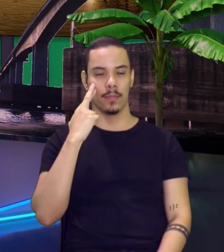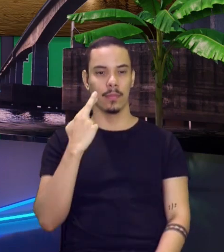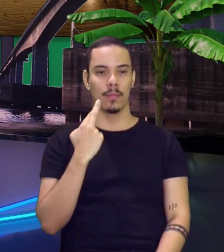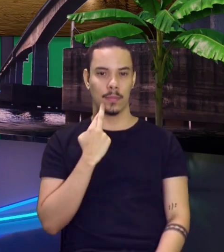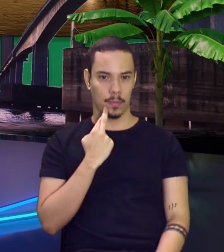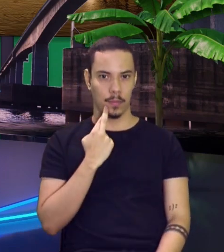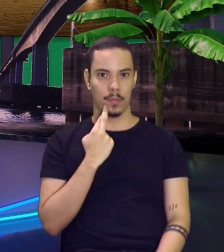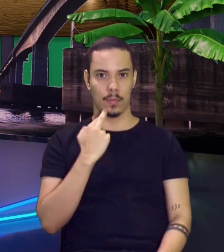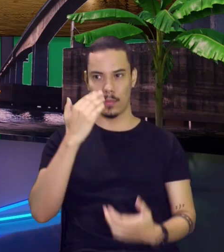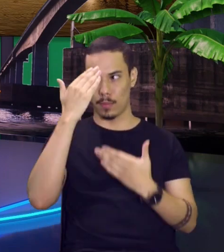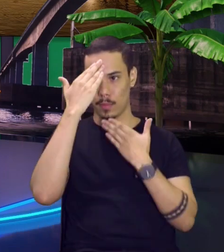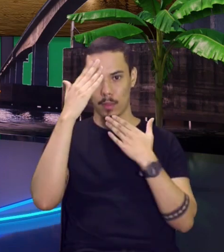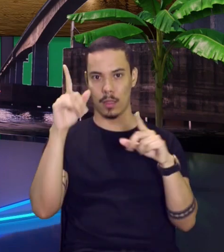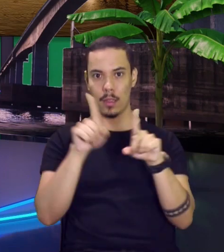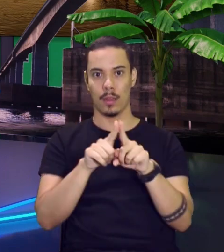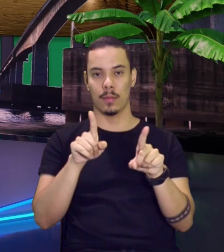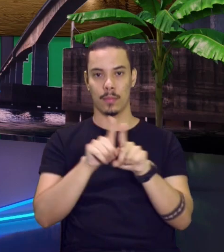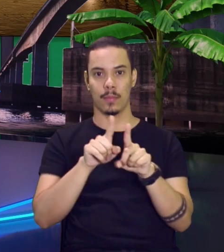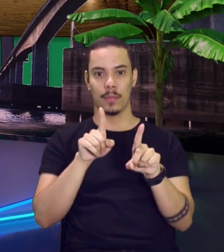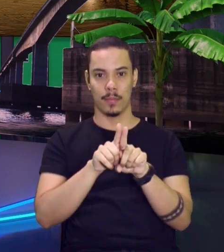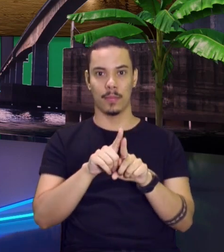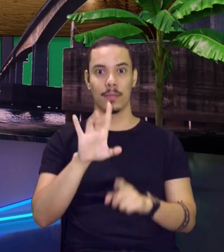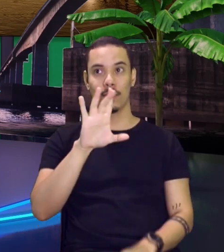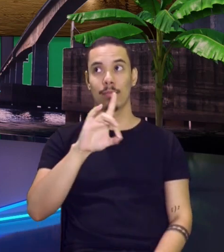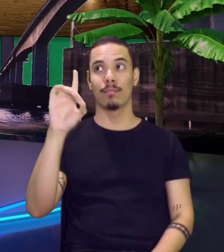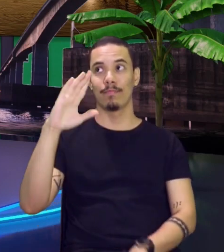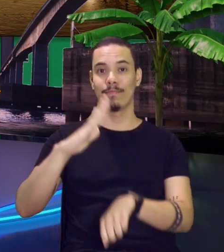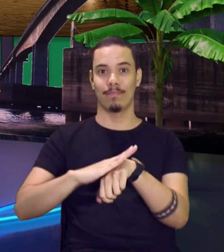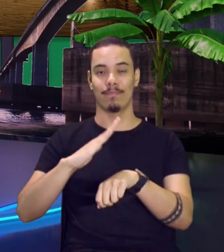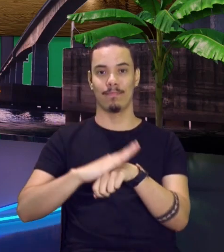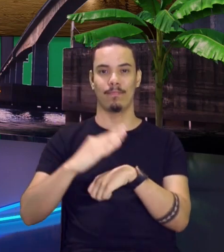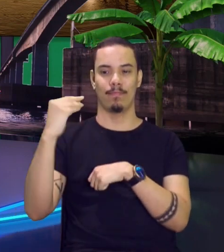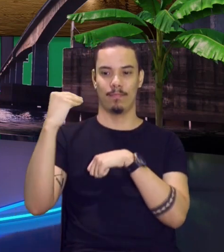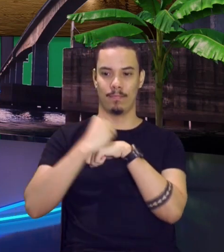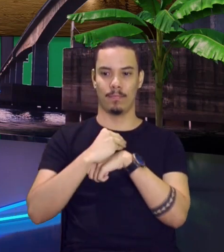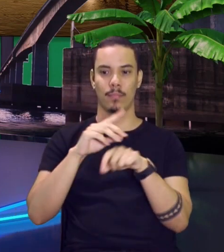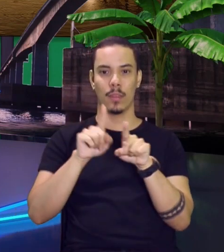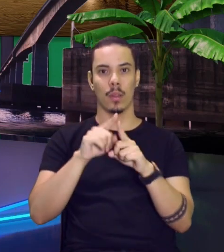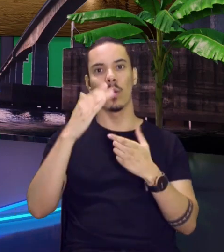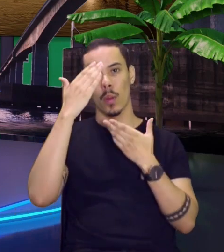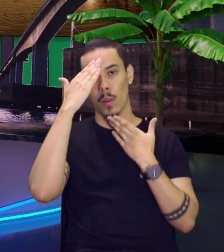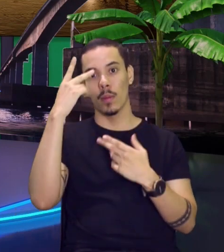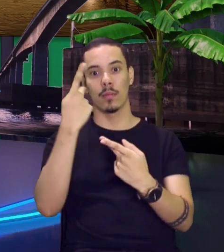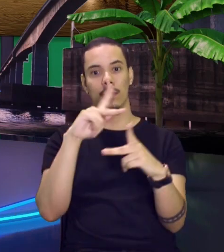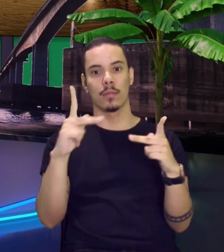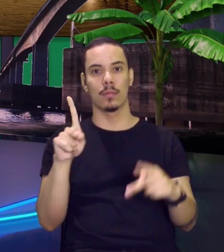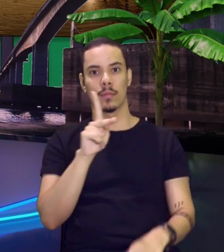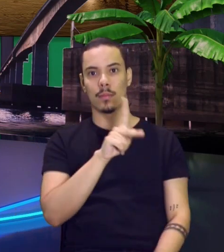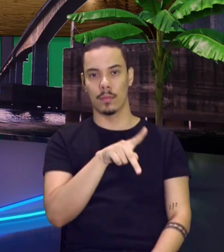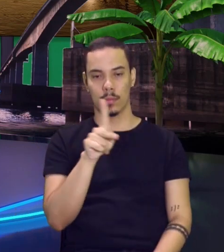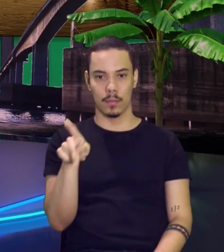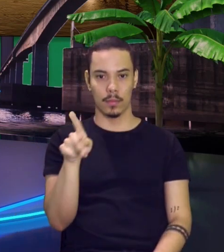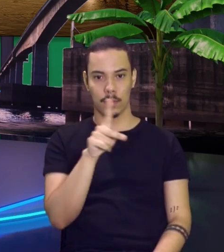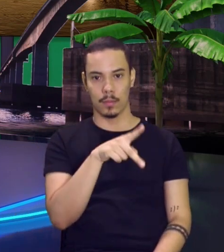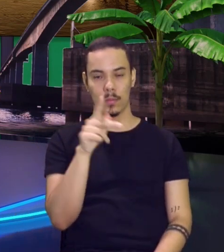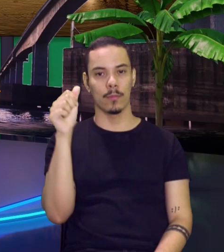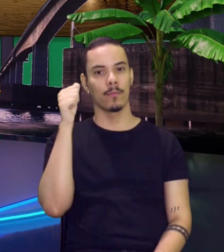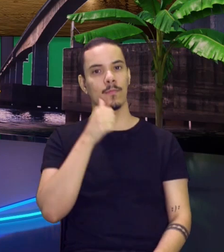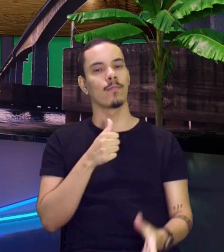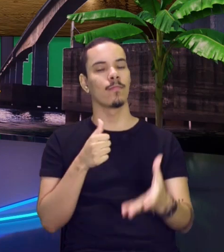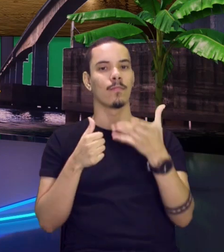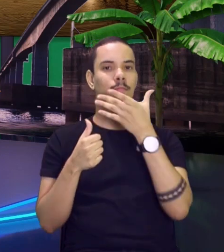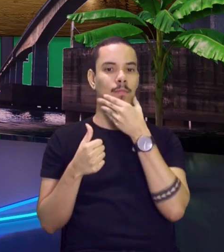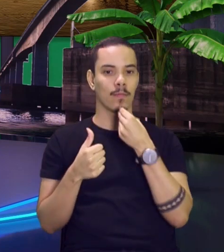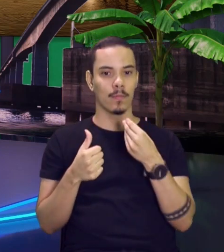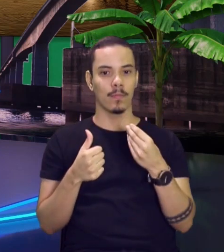Rondônia. Obrigado ao grande Criador do Universo. Obrigado a você, professor. A você,